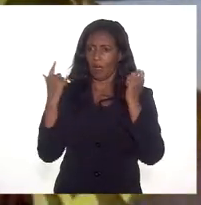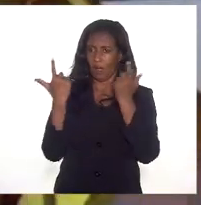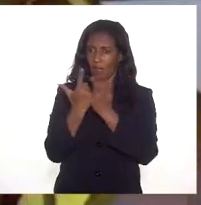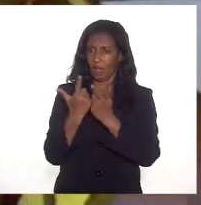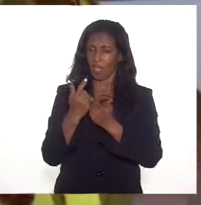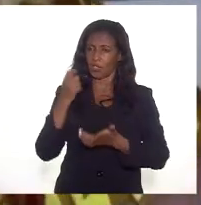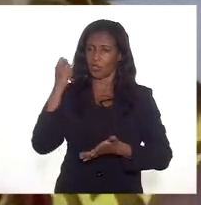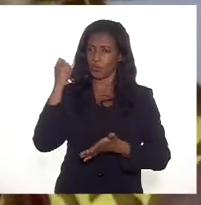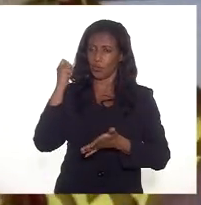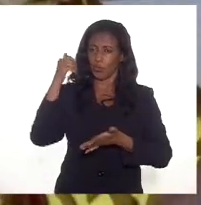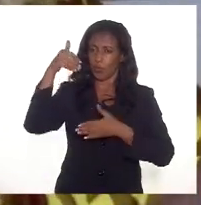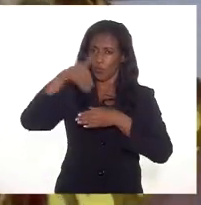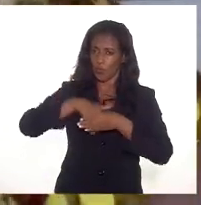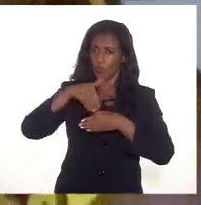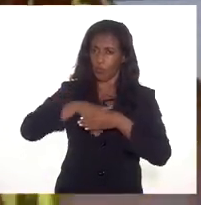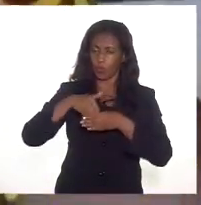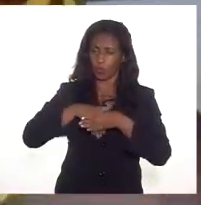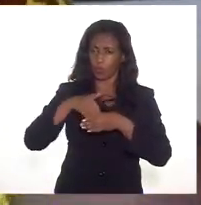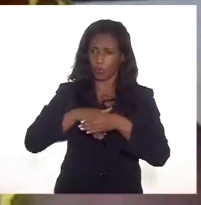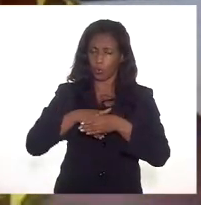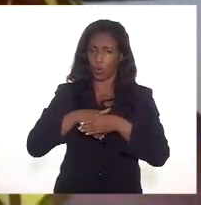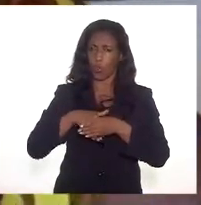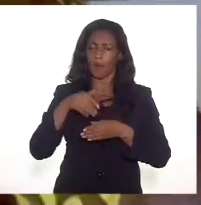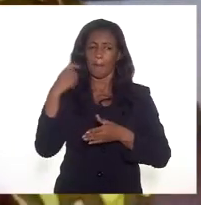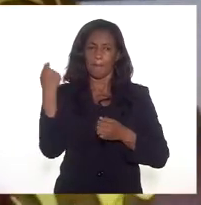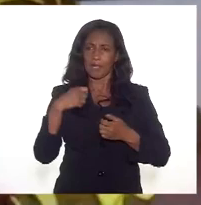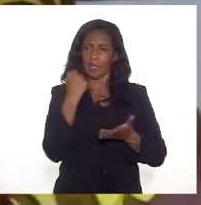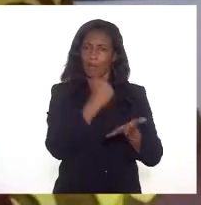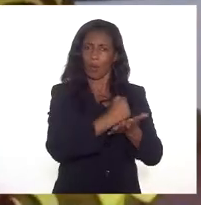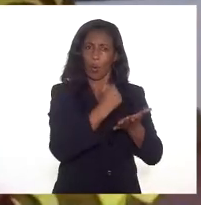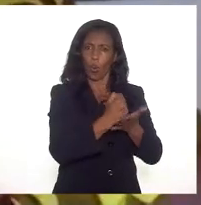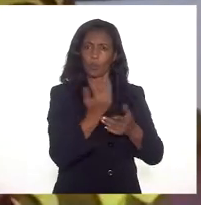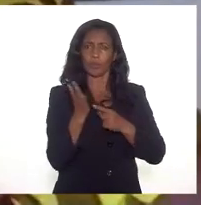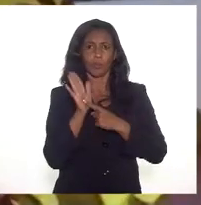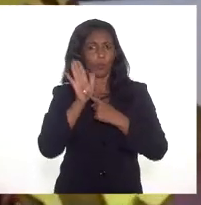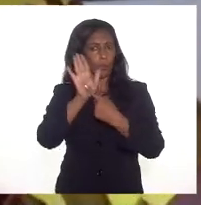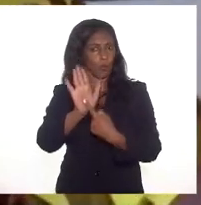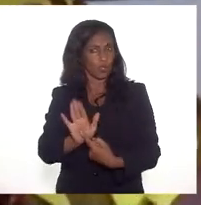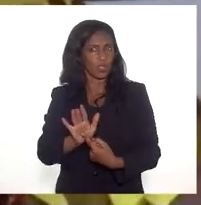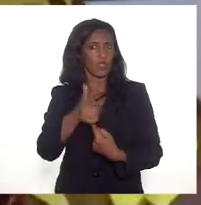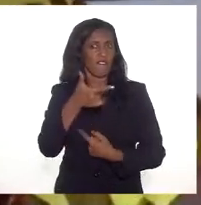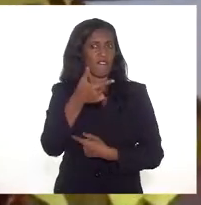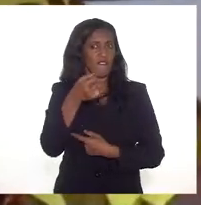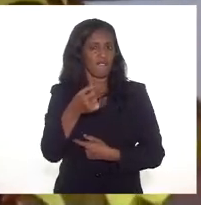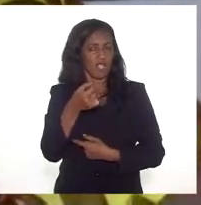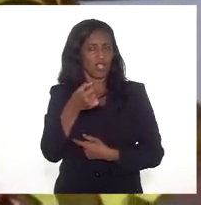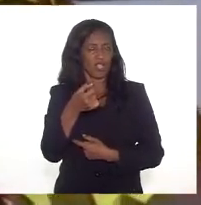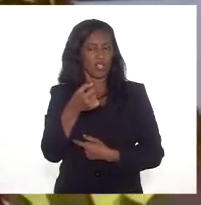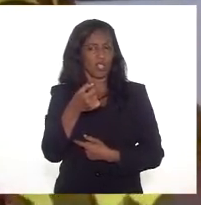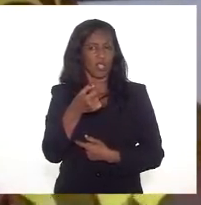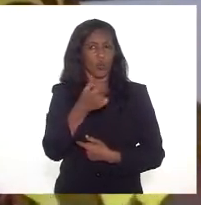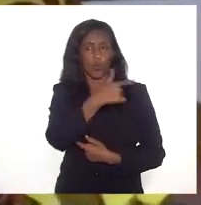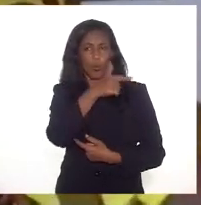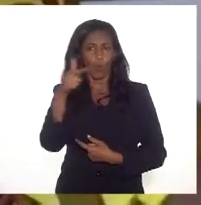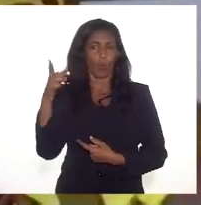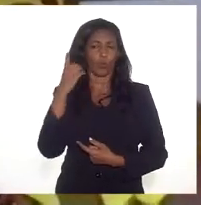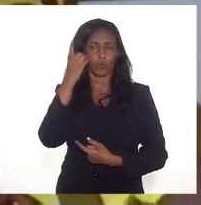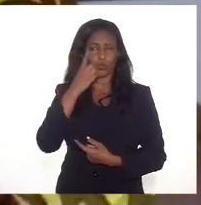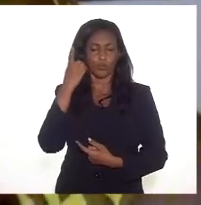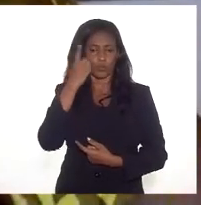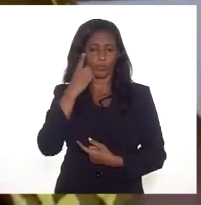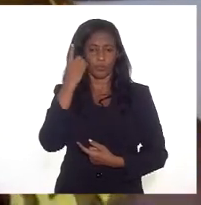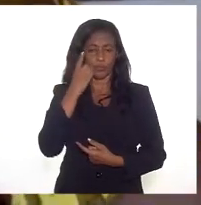que obrigou o governo a publicizar esses contratos. Tivemos mais de 20 coautorias de outros deputados e